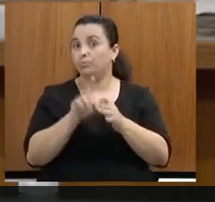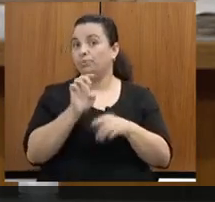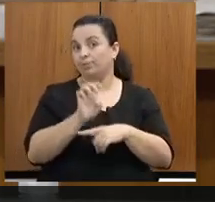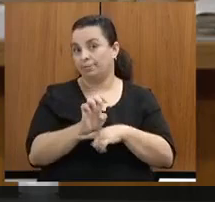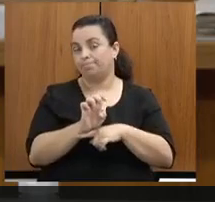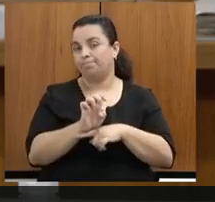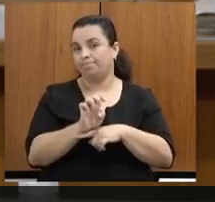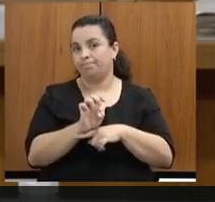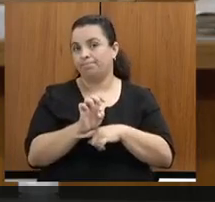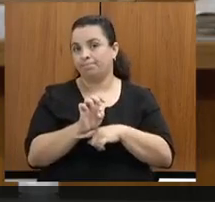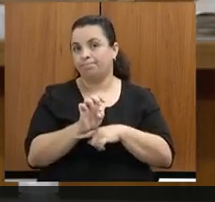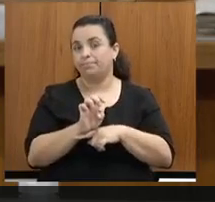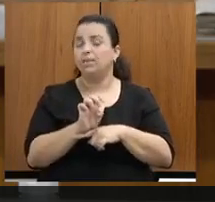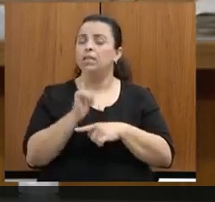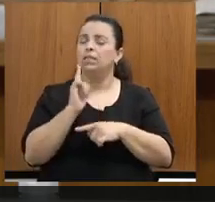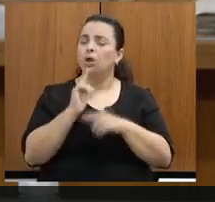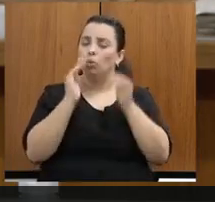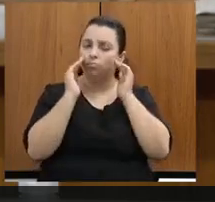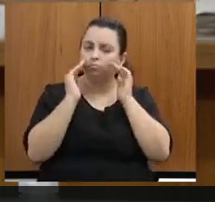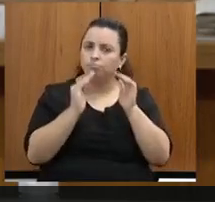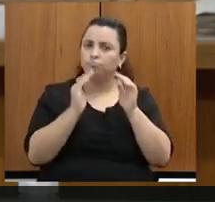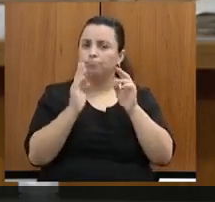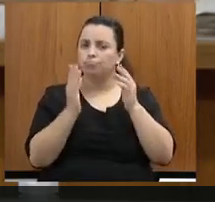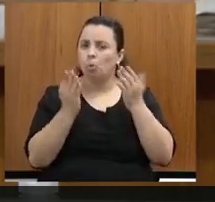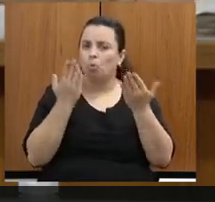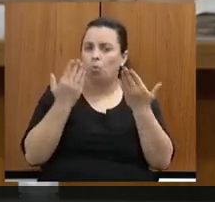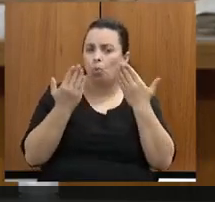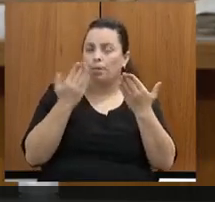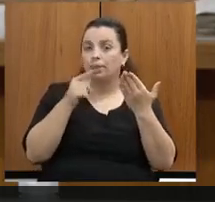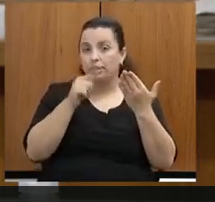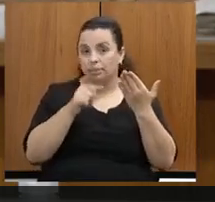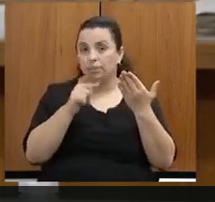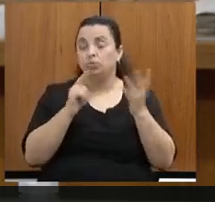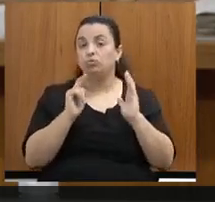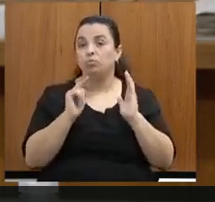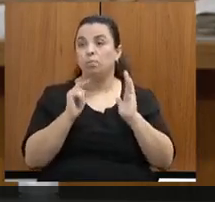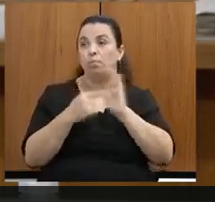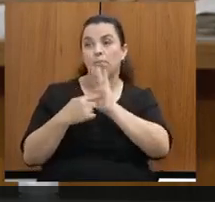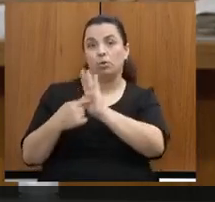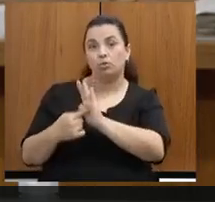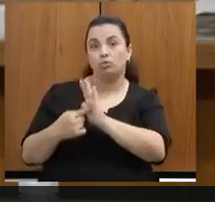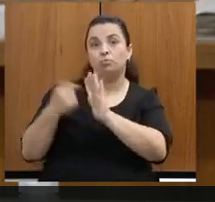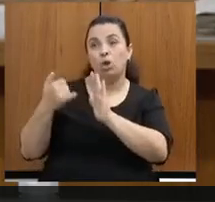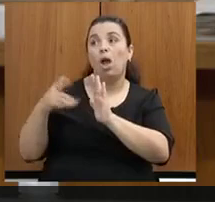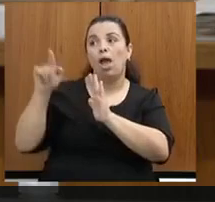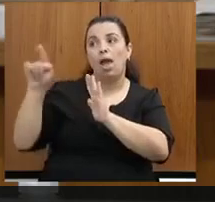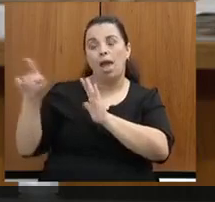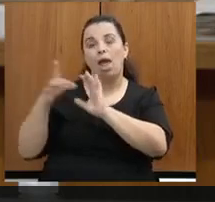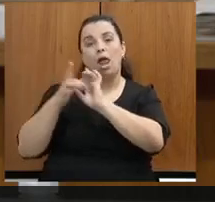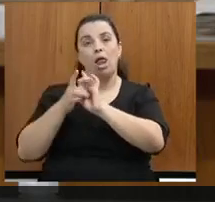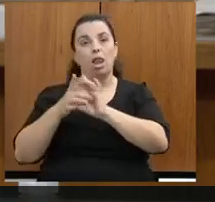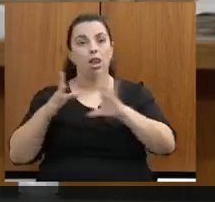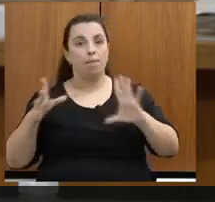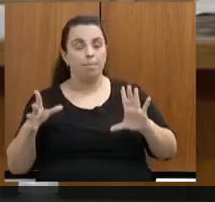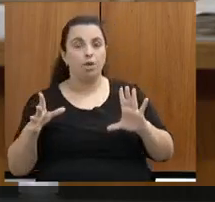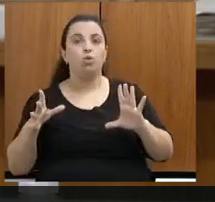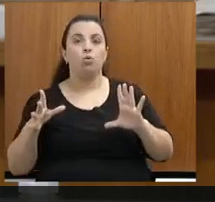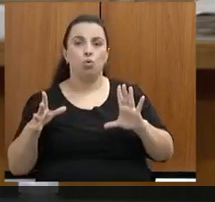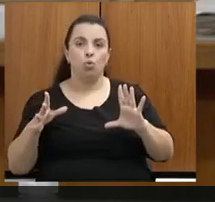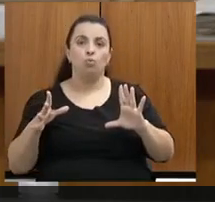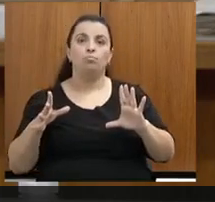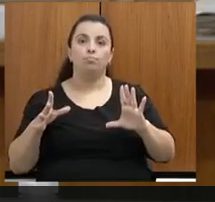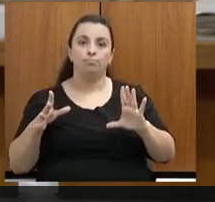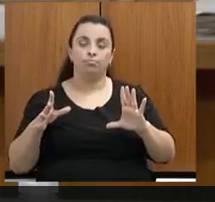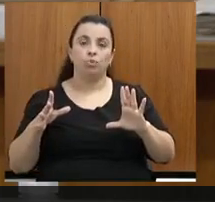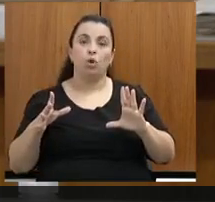em torno desse daquele número né foi viabilizada a autorização dos 684